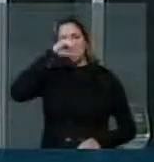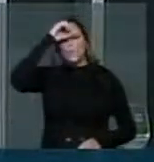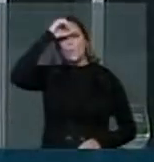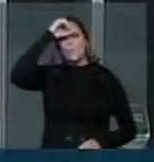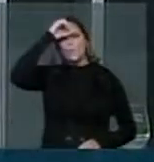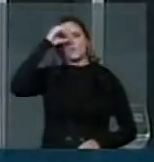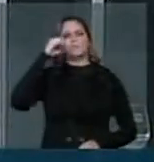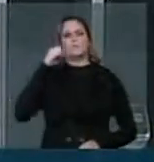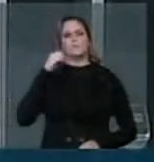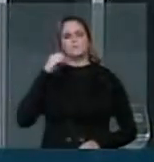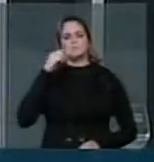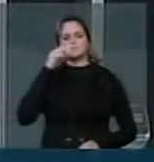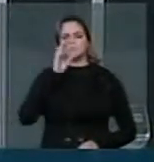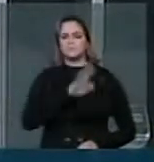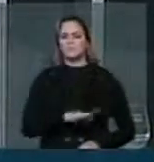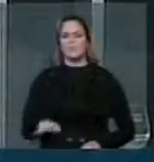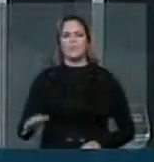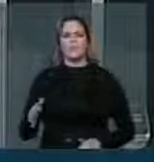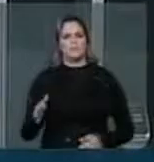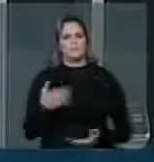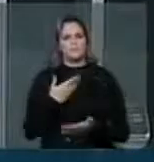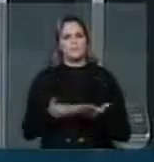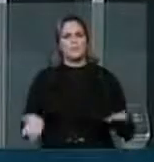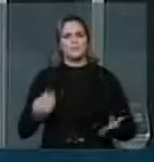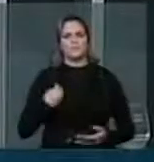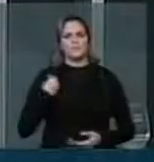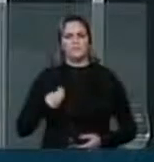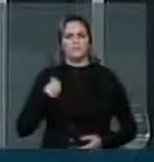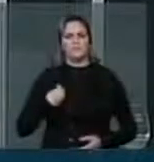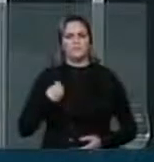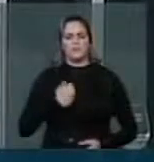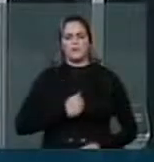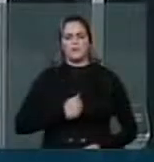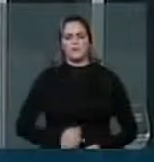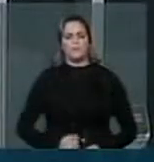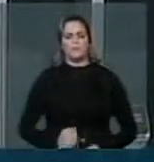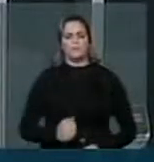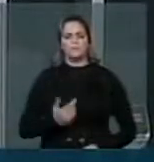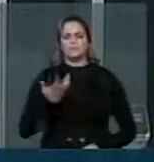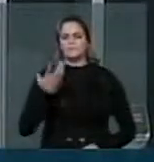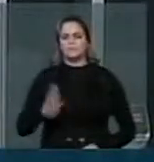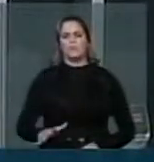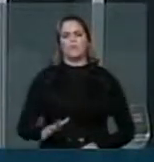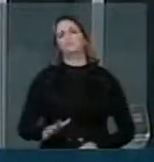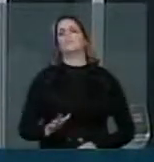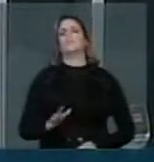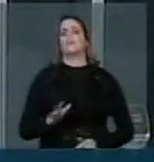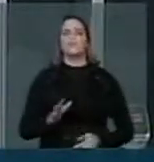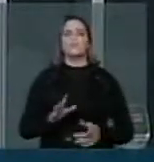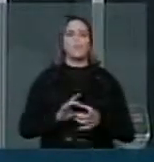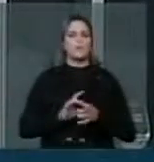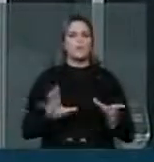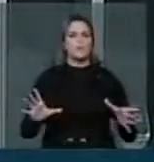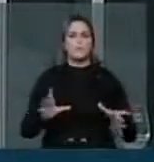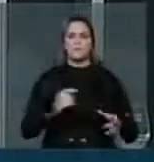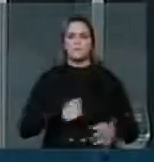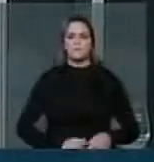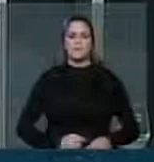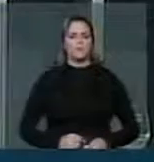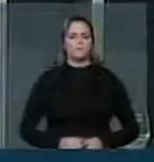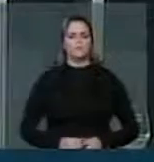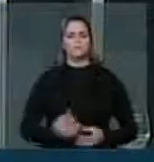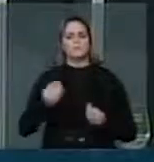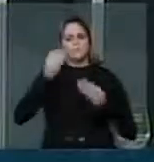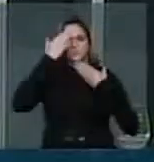impor aos brasileirinhos. Não ao aborto, não à descriminalização do aborto. E, senhor